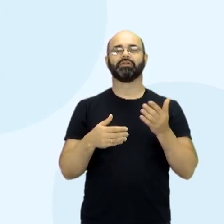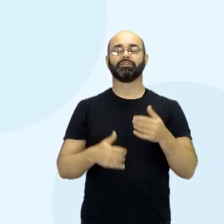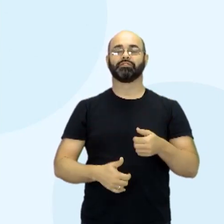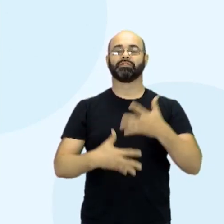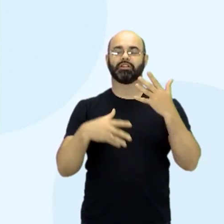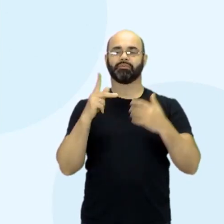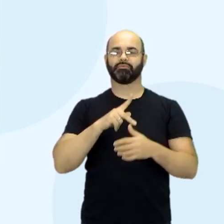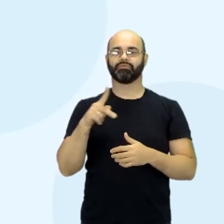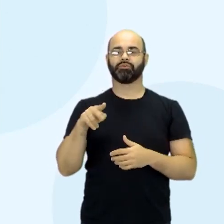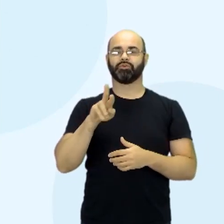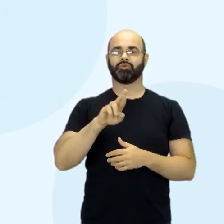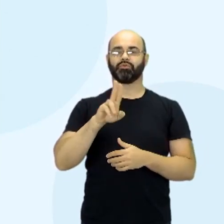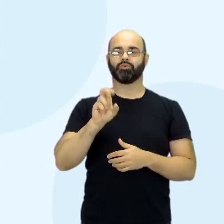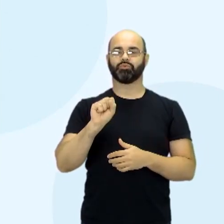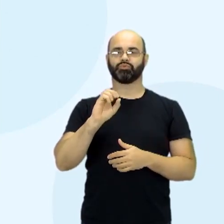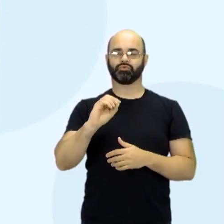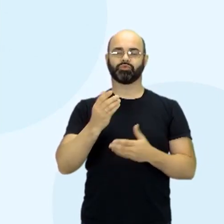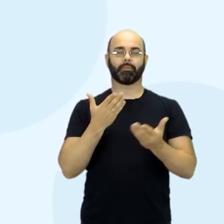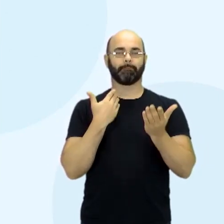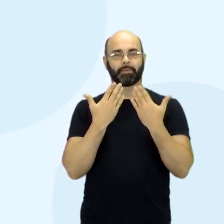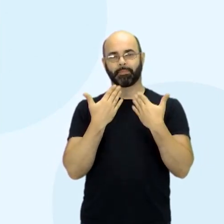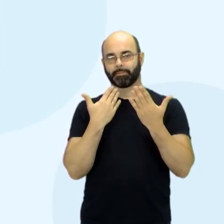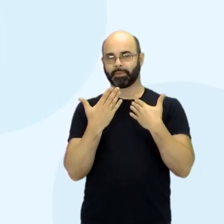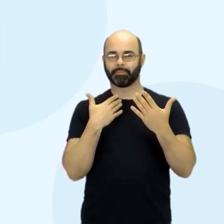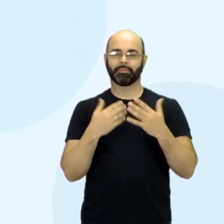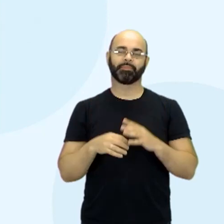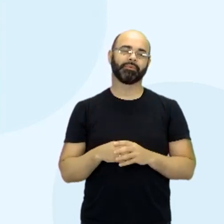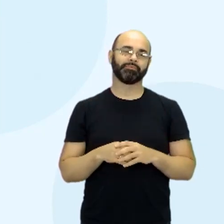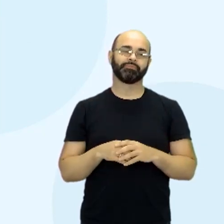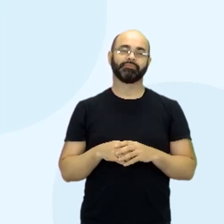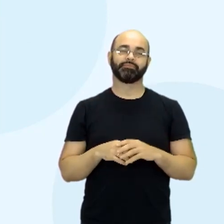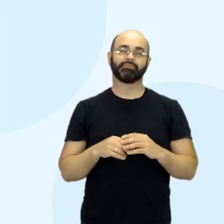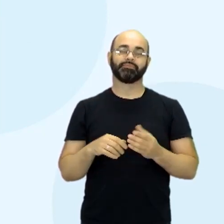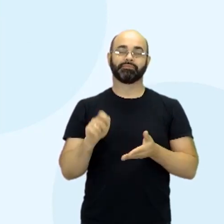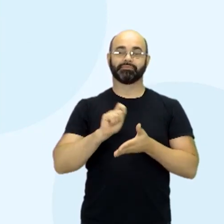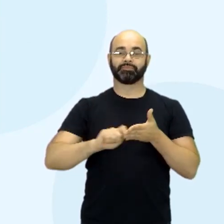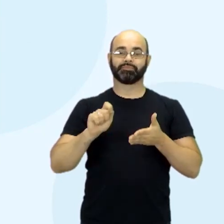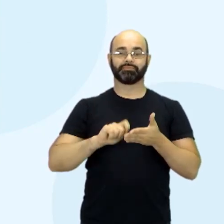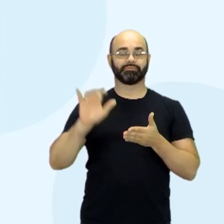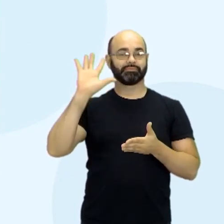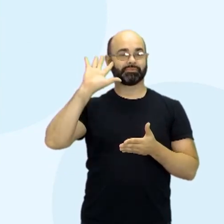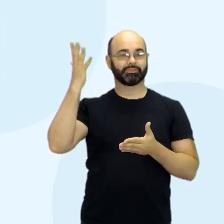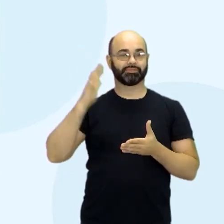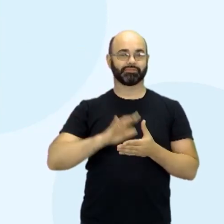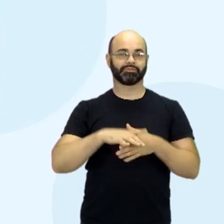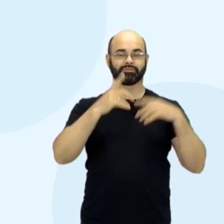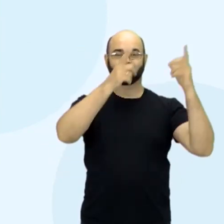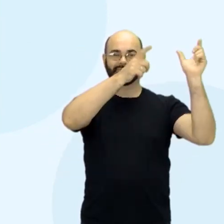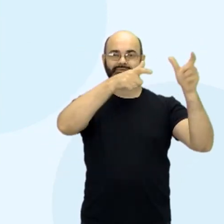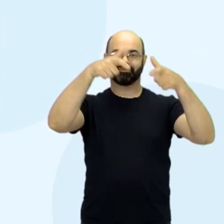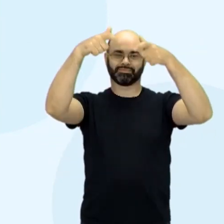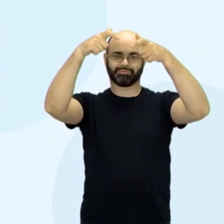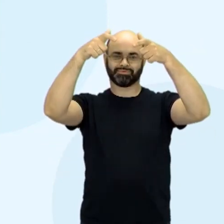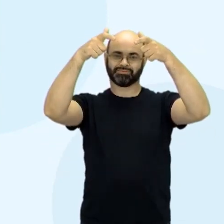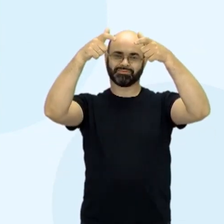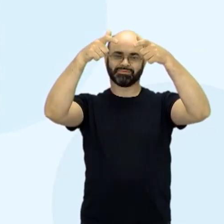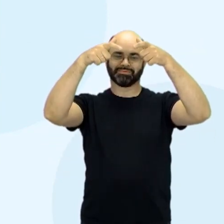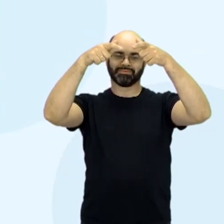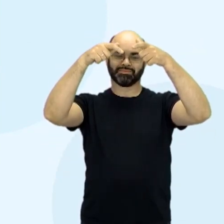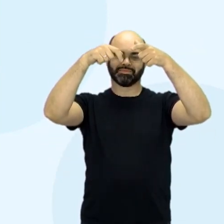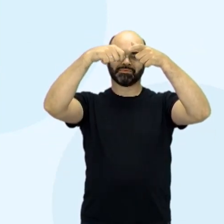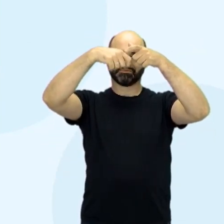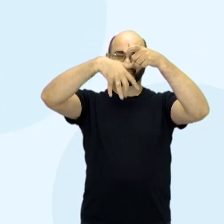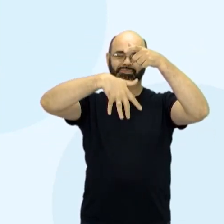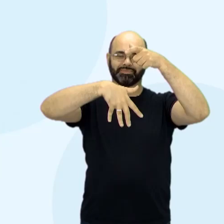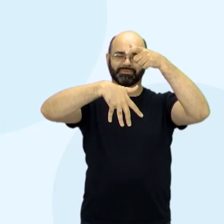Russo vamos resolver atividades e também olha aí o em Minas no chamado à reflexão nós vamos